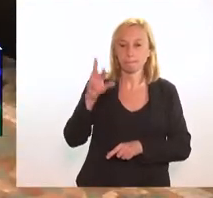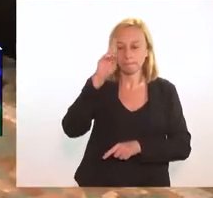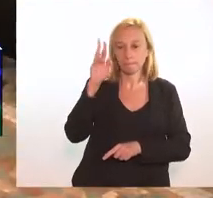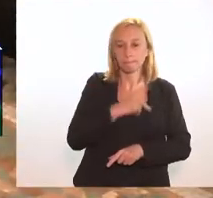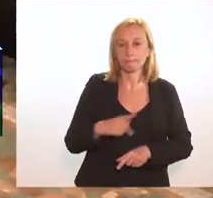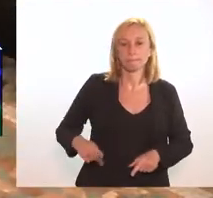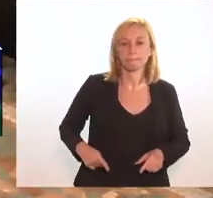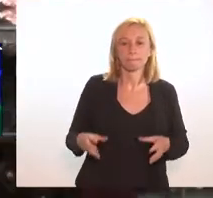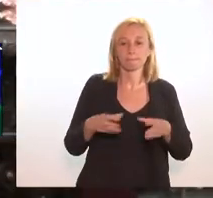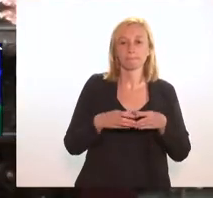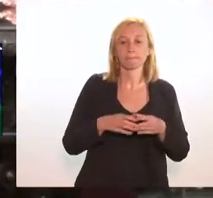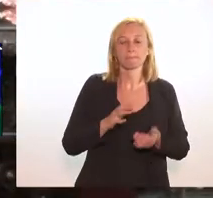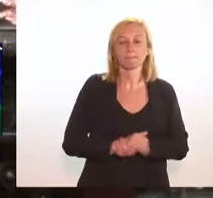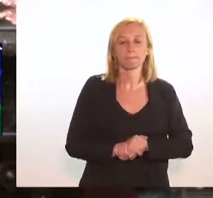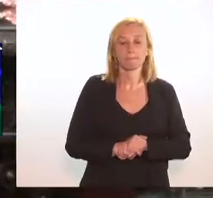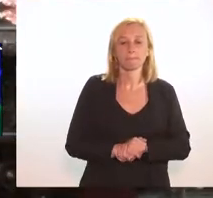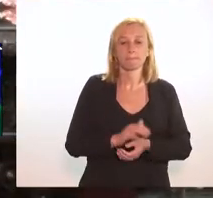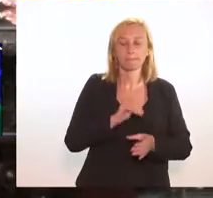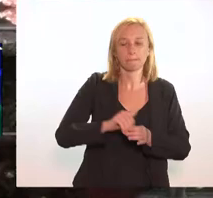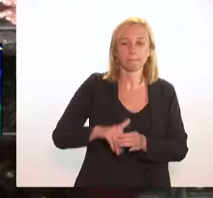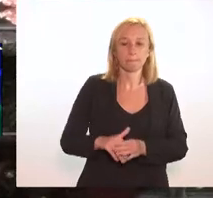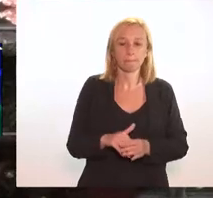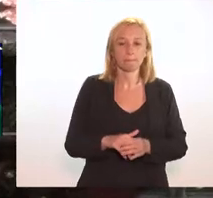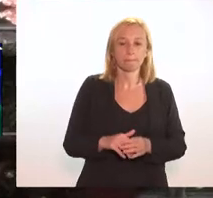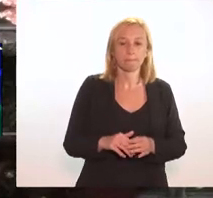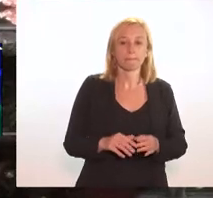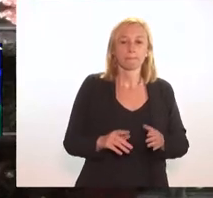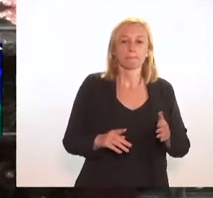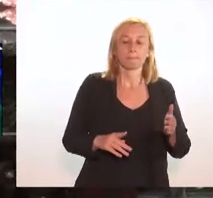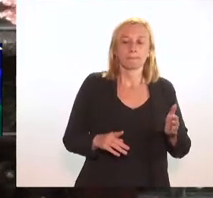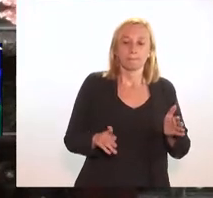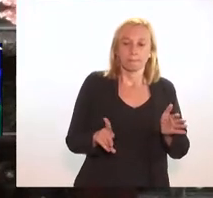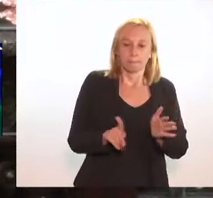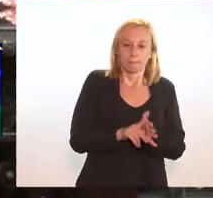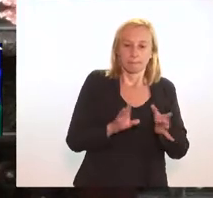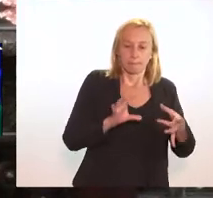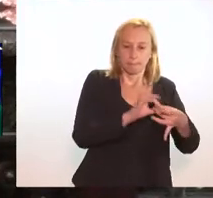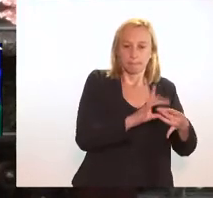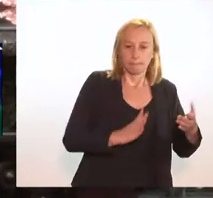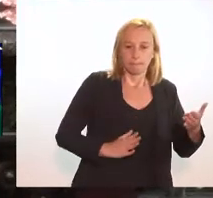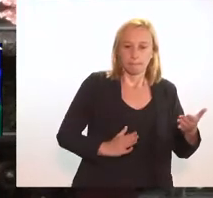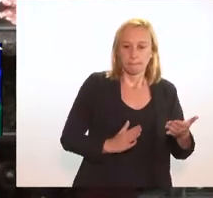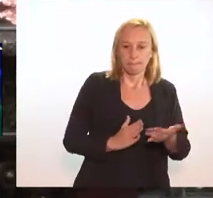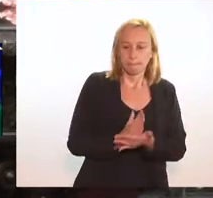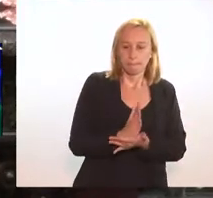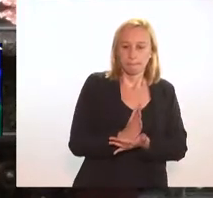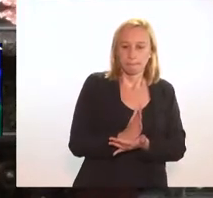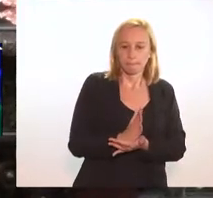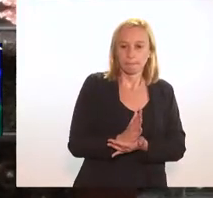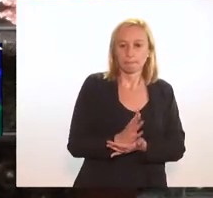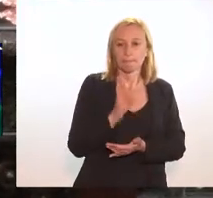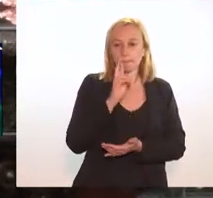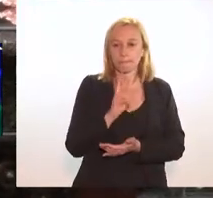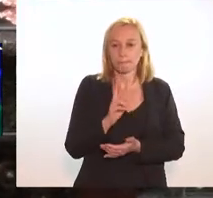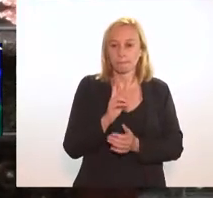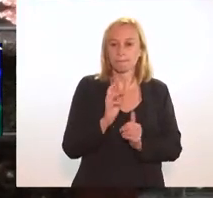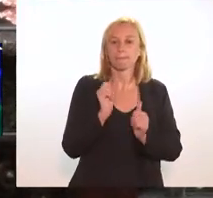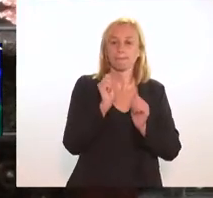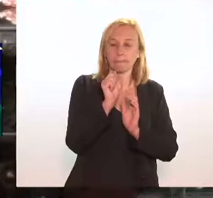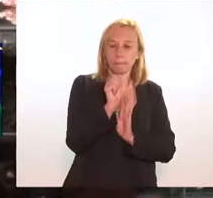presidente. Em votação, projeto assim emendado. Senhores que aprovam nessa comissão, aprovado. A redação final.